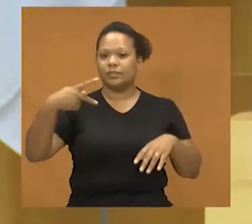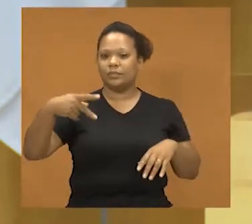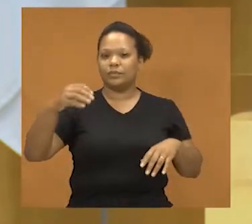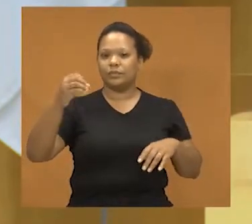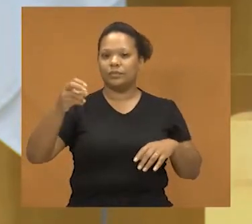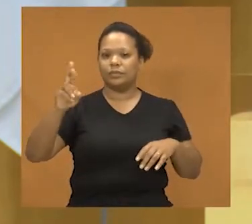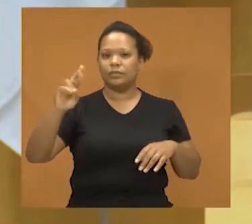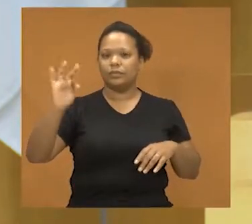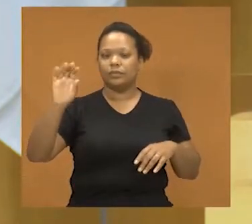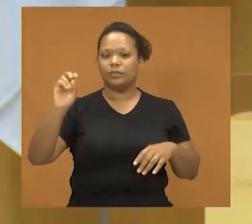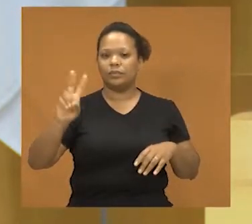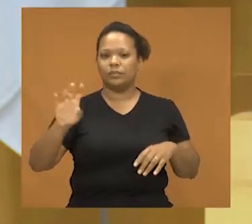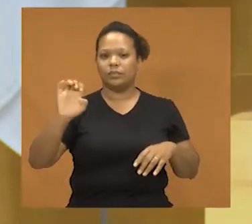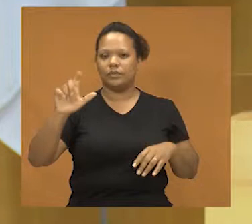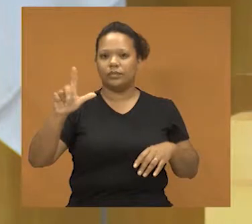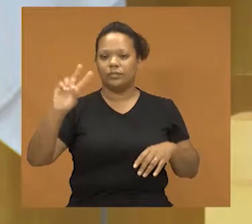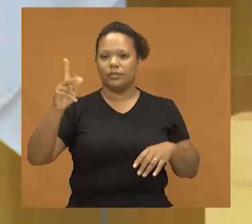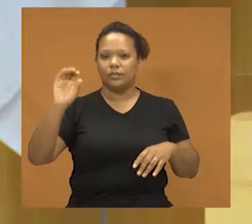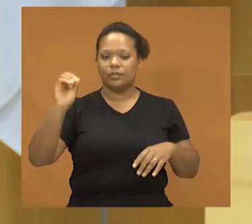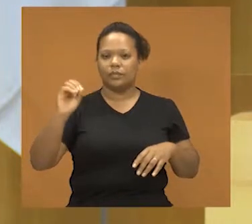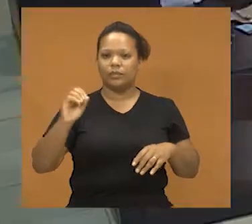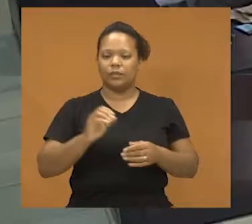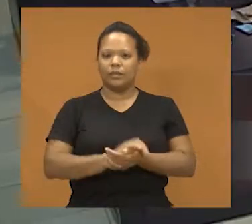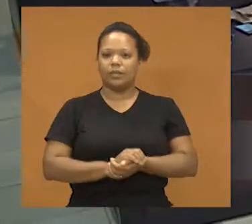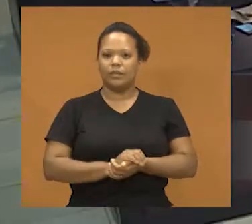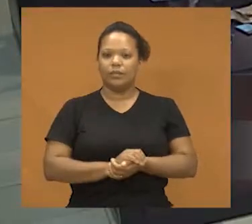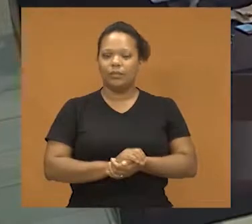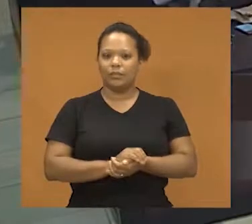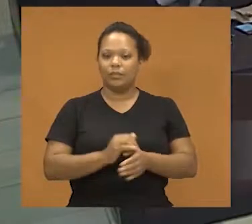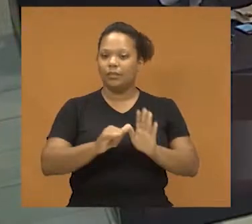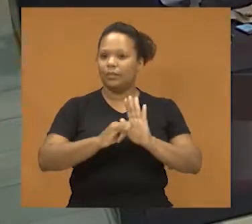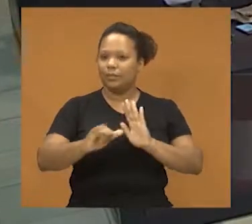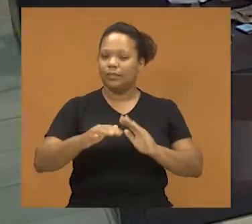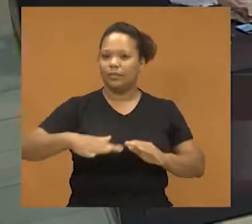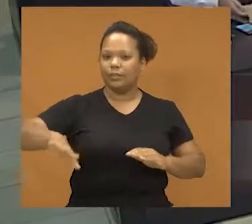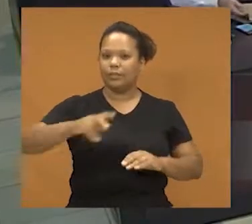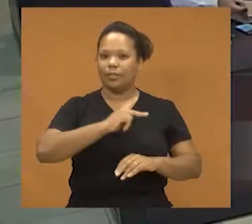Velho, e aos nossos representantes que ocupam esta casa.